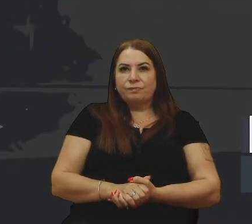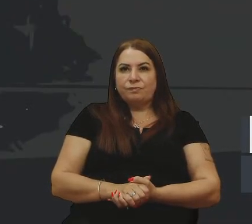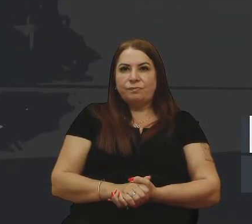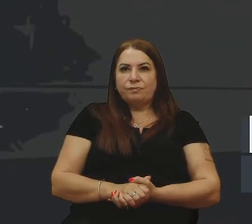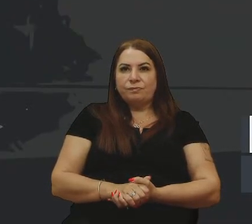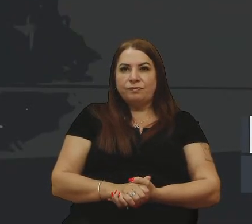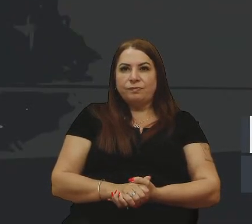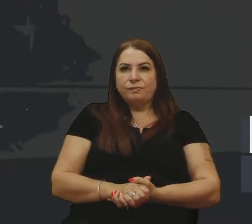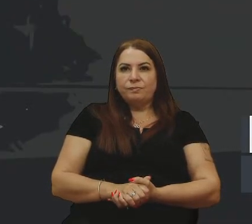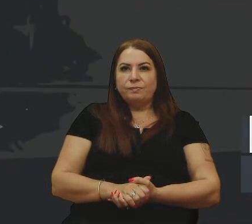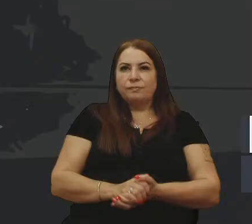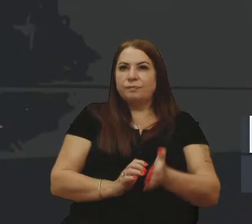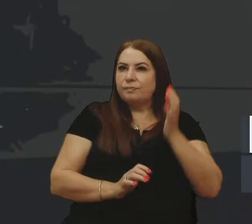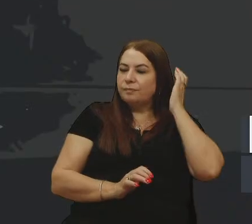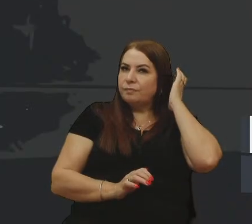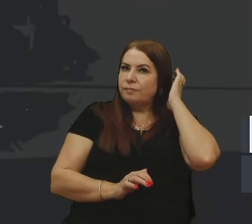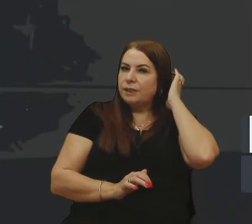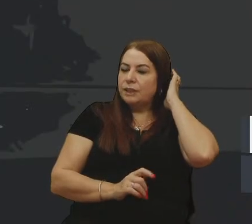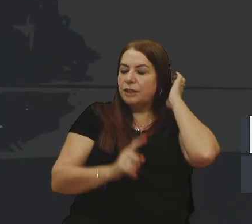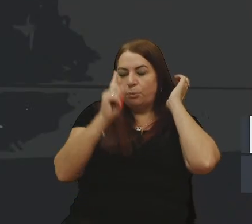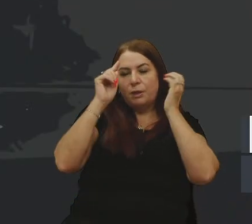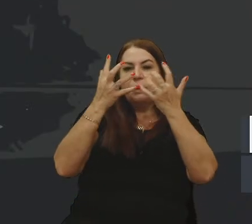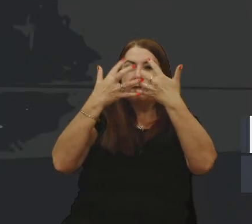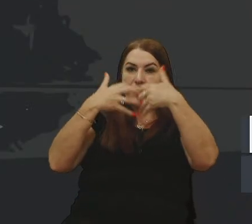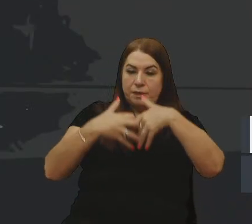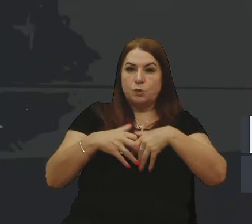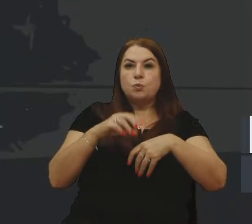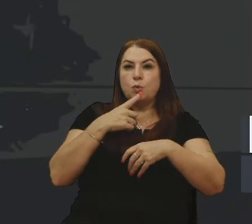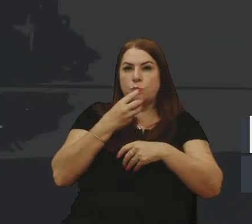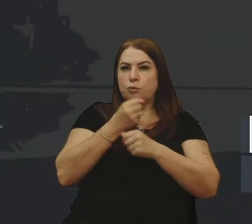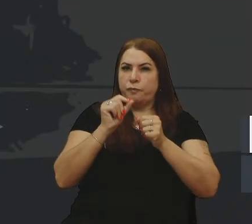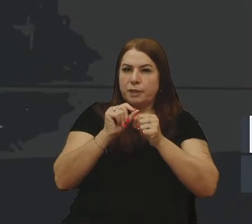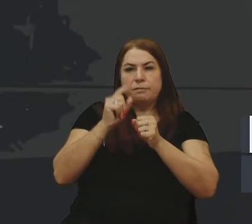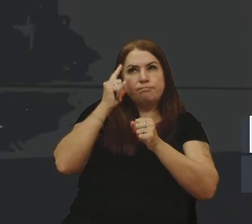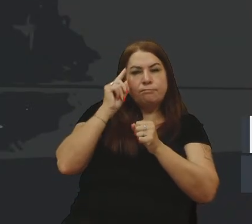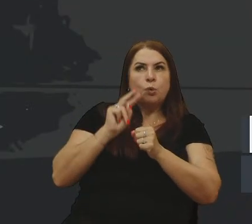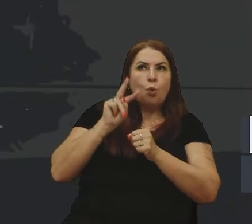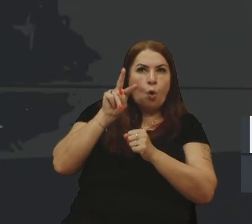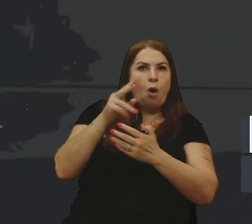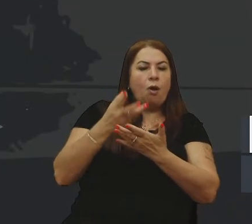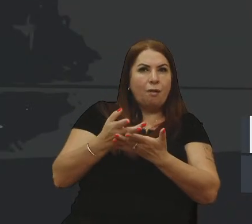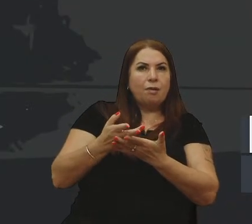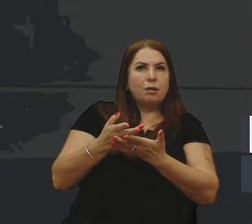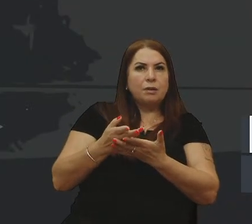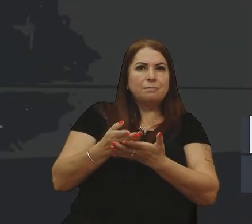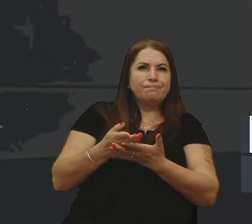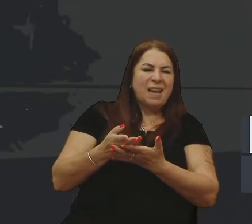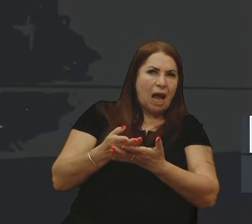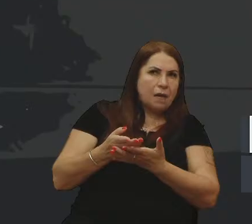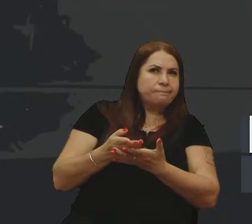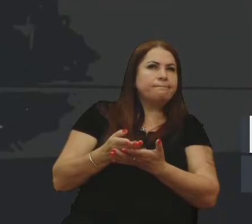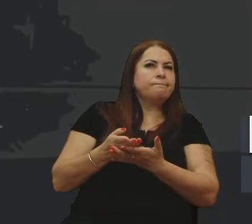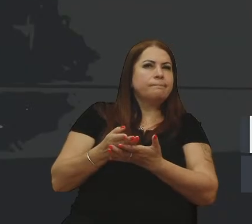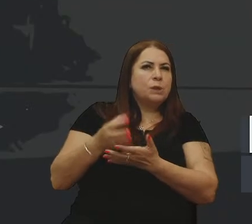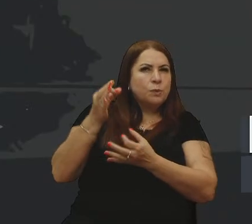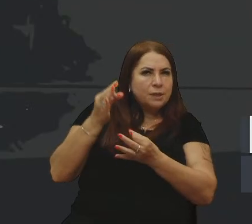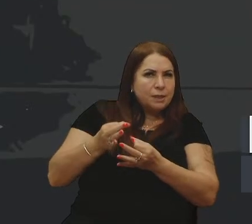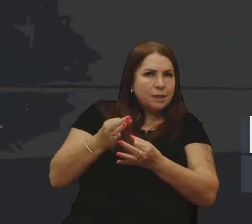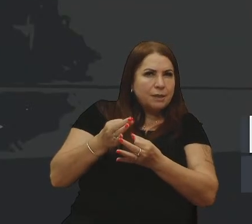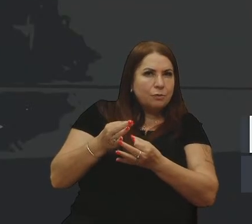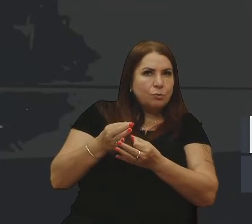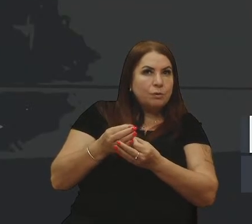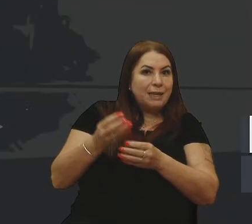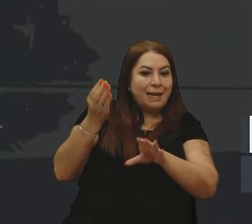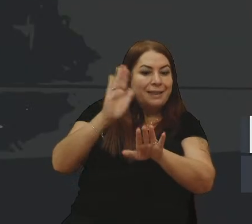E aí, gente, tem uma reflexão que eu gosto muito de fazer, que quando a gente olha assim, não deu certo, tem muito deu errado